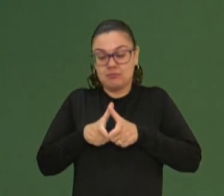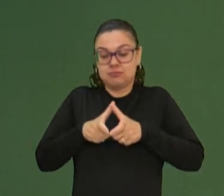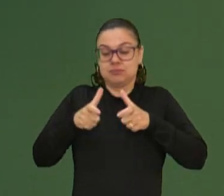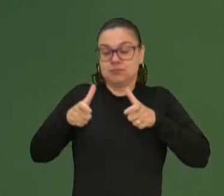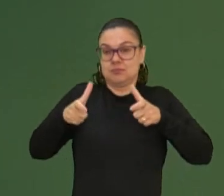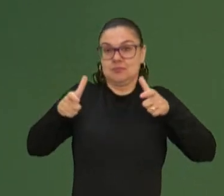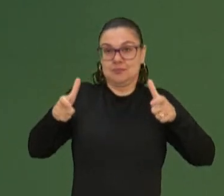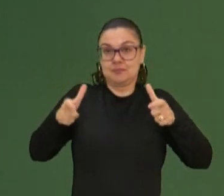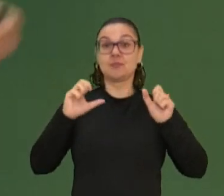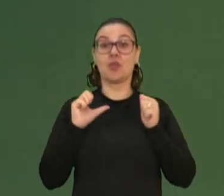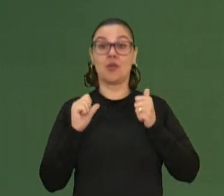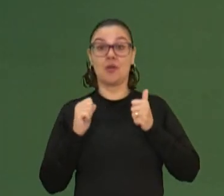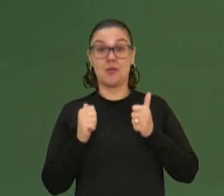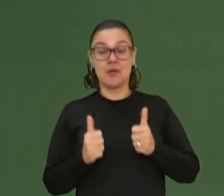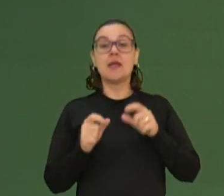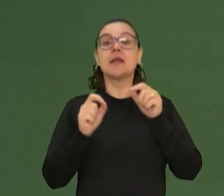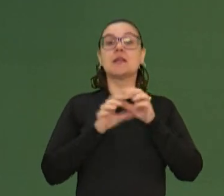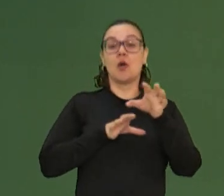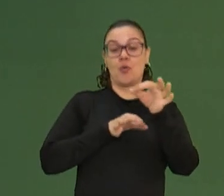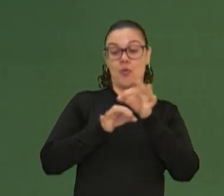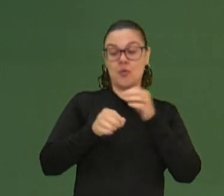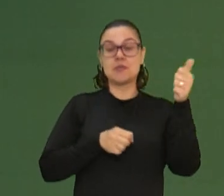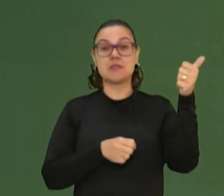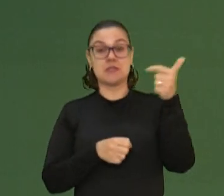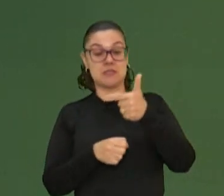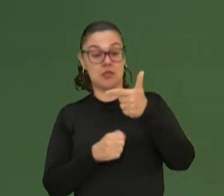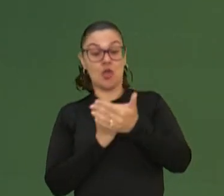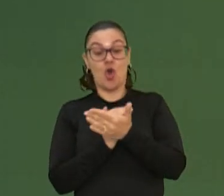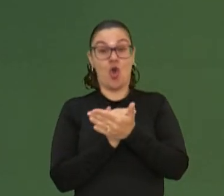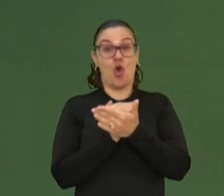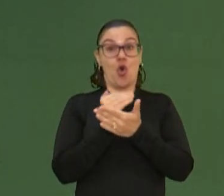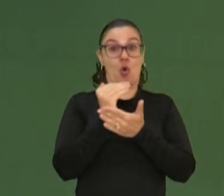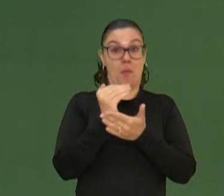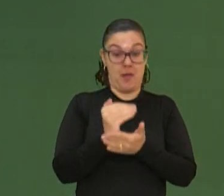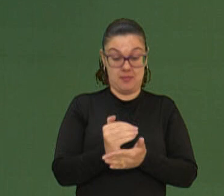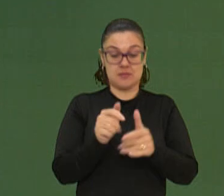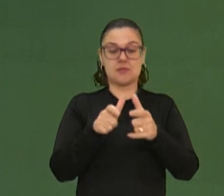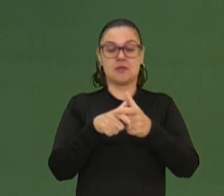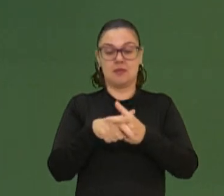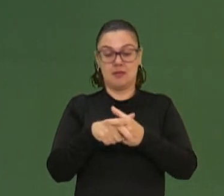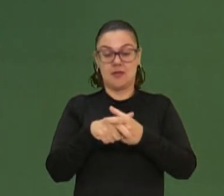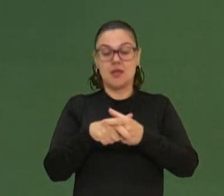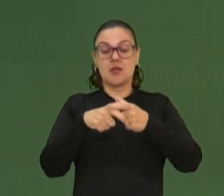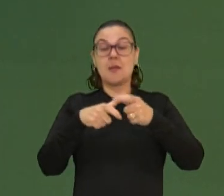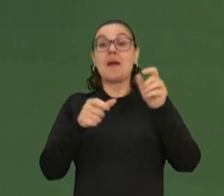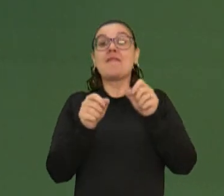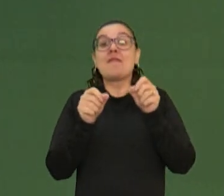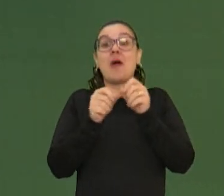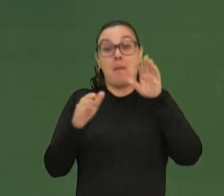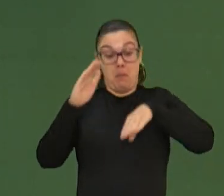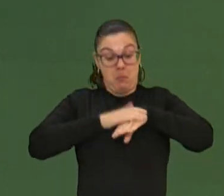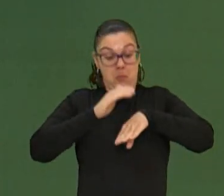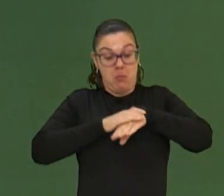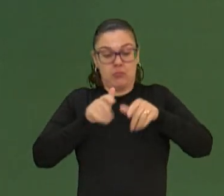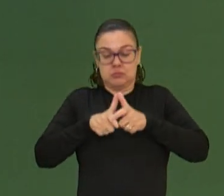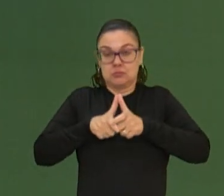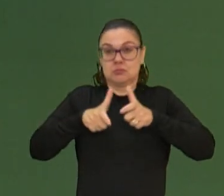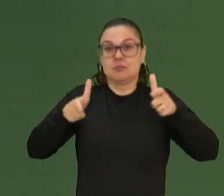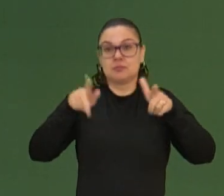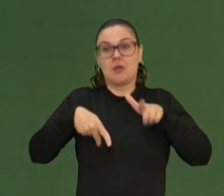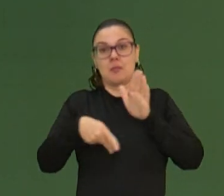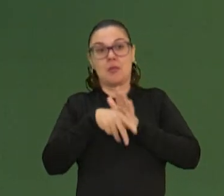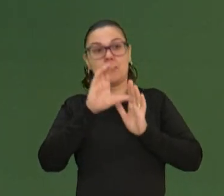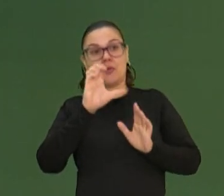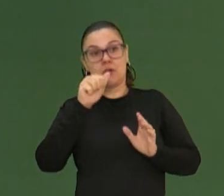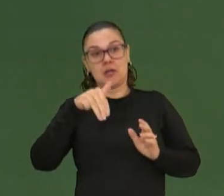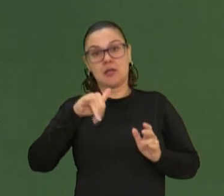espessura para o vegetal. Então, o crescimento secundário inicia no meristema secundário, mas quem faz o crescimento realmente é o câmbio,